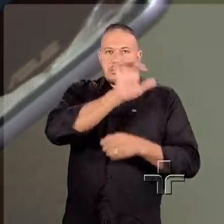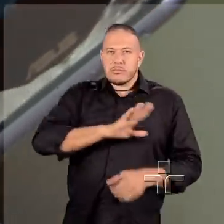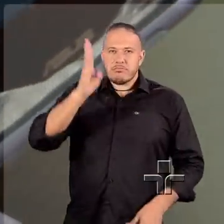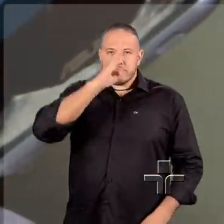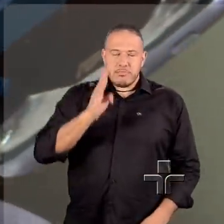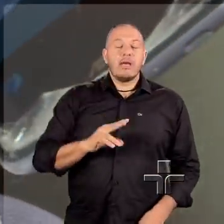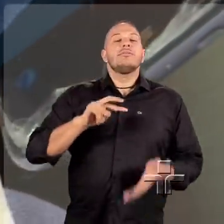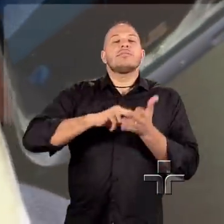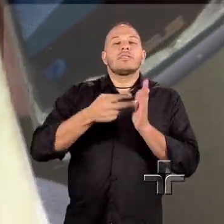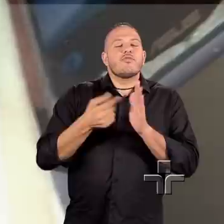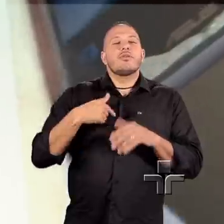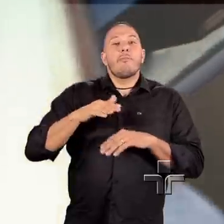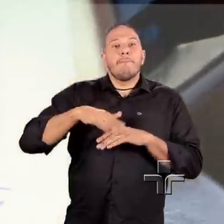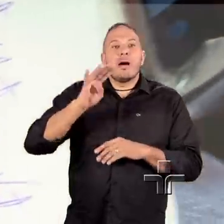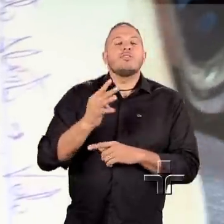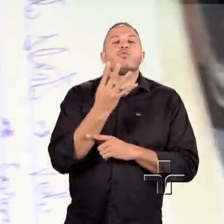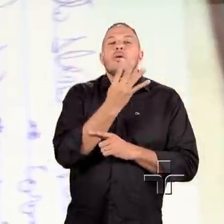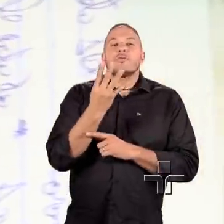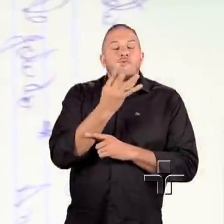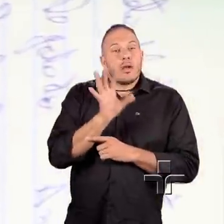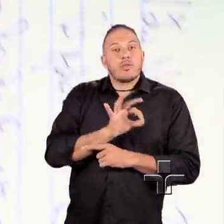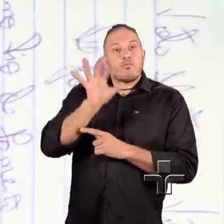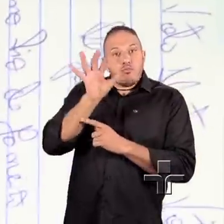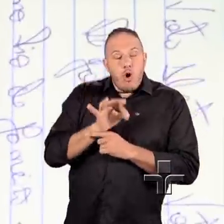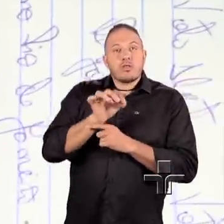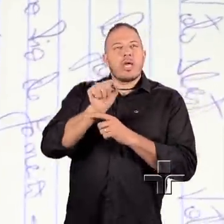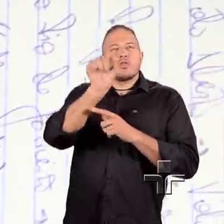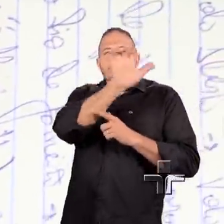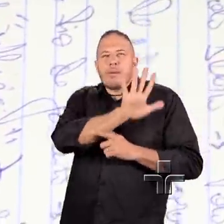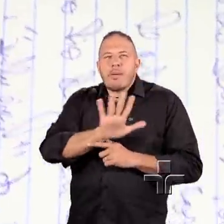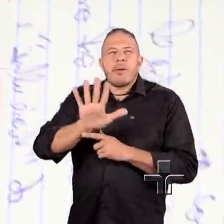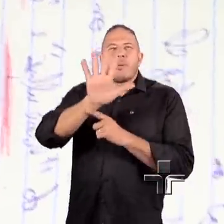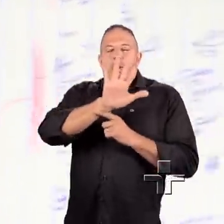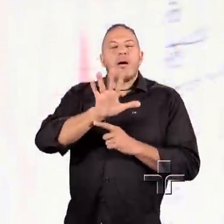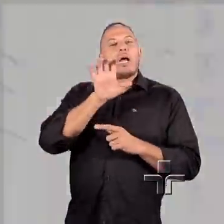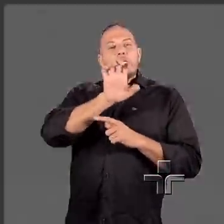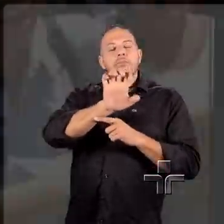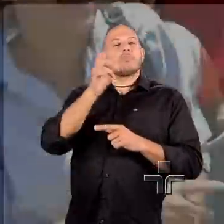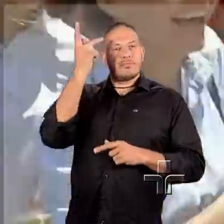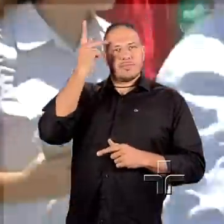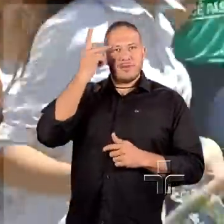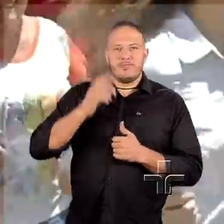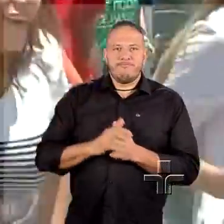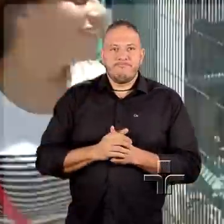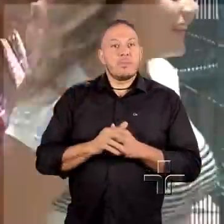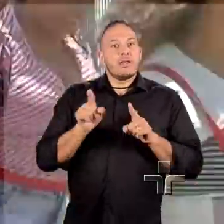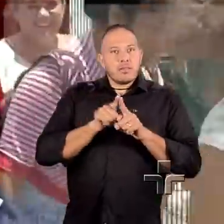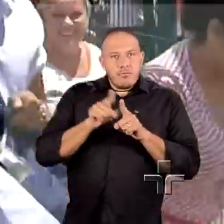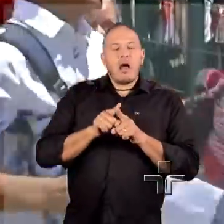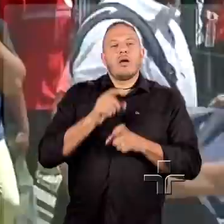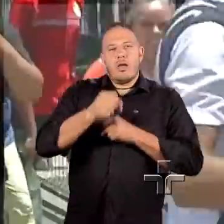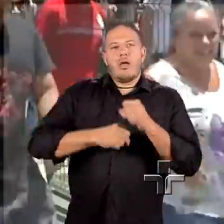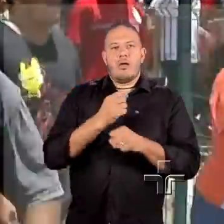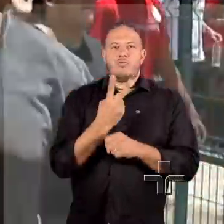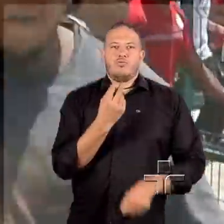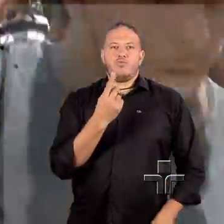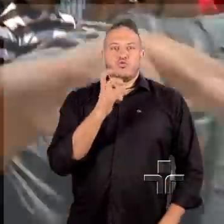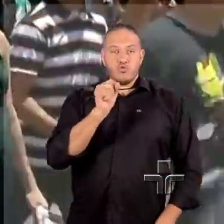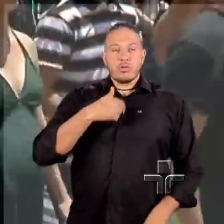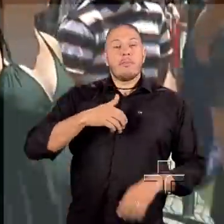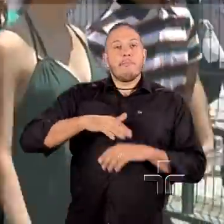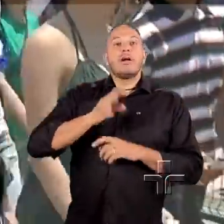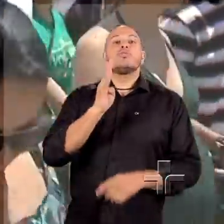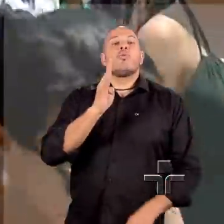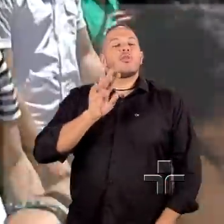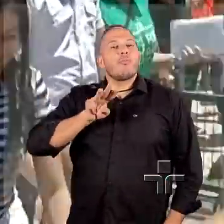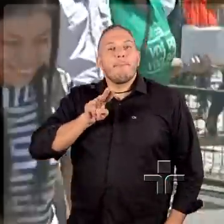equivalente a mais de 44% do território do estado de São Paulo. Também em 2018, mais de 4